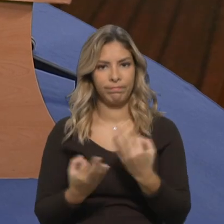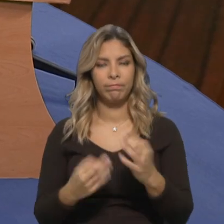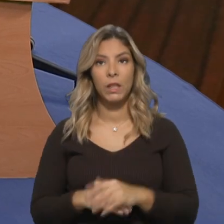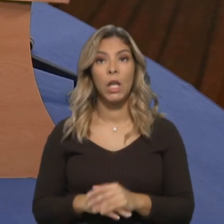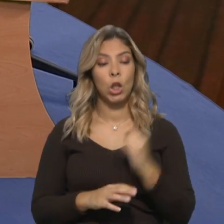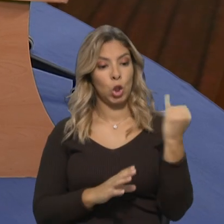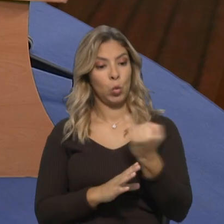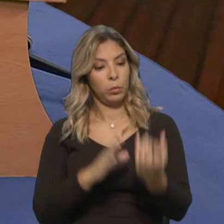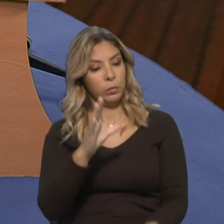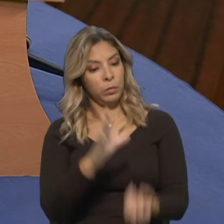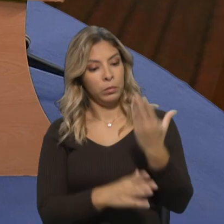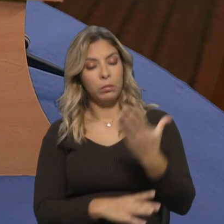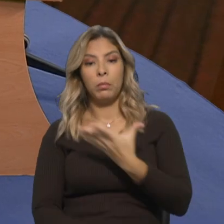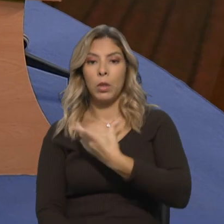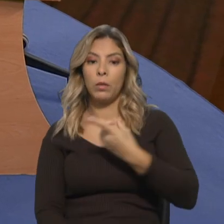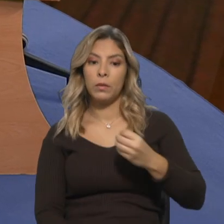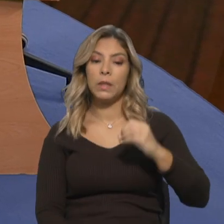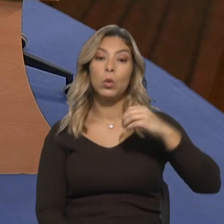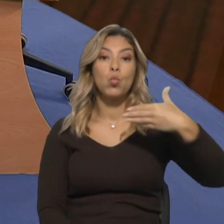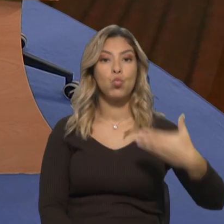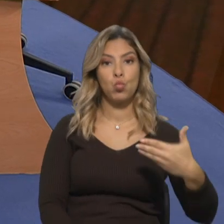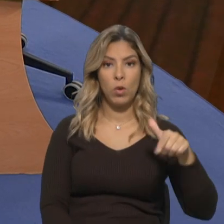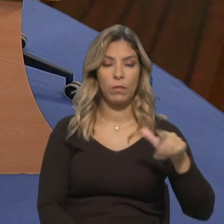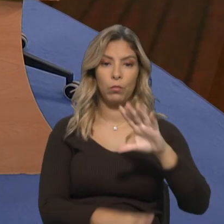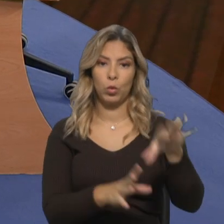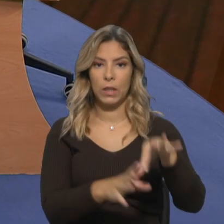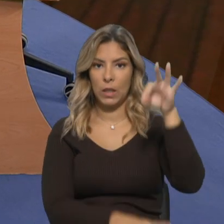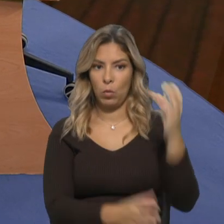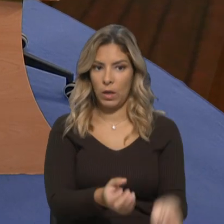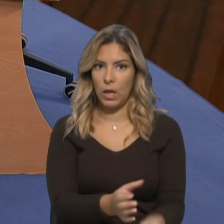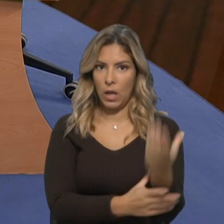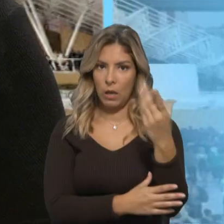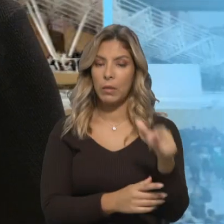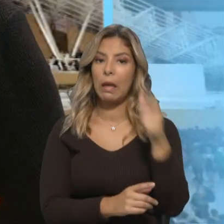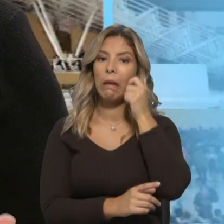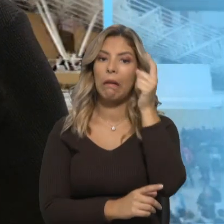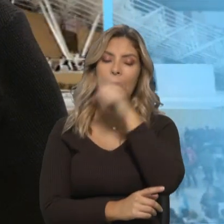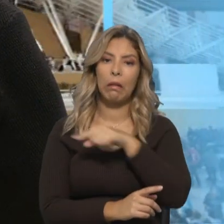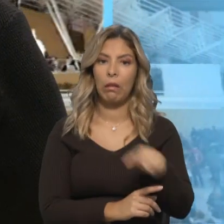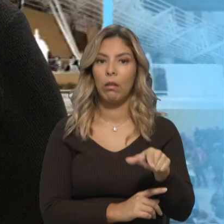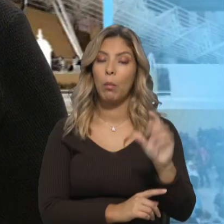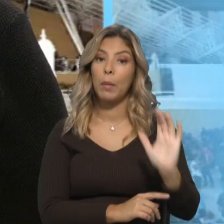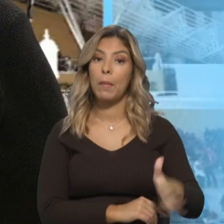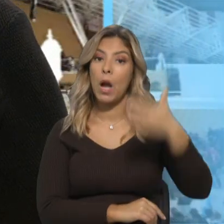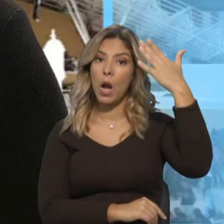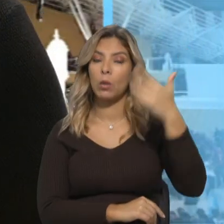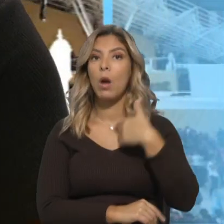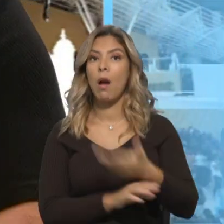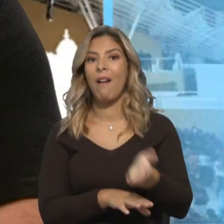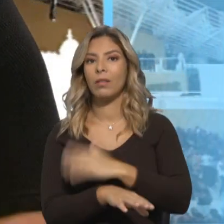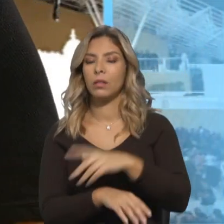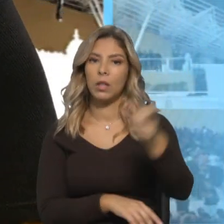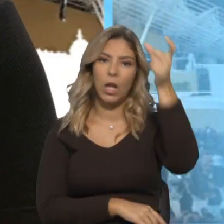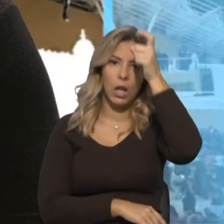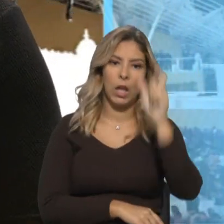ocorre em 1901, com a fundação do Instituto. Os primeiros missionários foram para o Quénia, porque para a Etiópia era difícil,